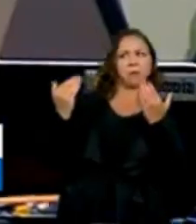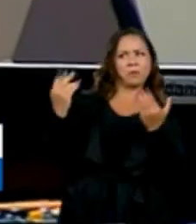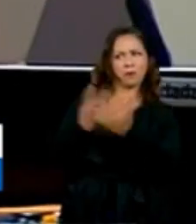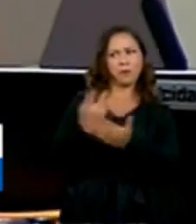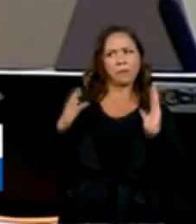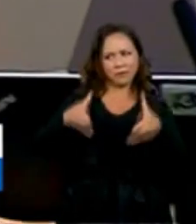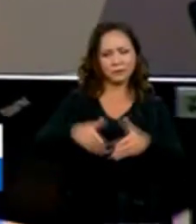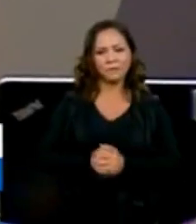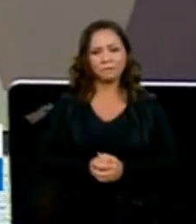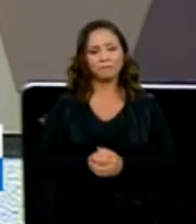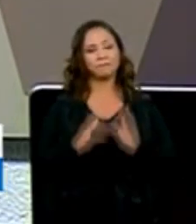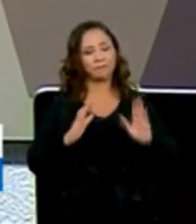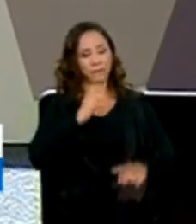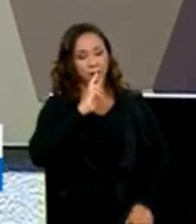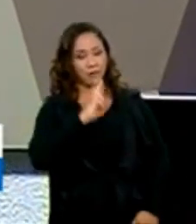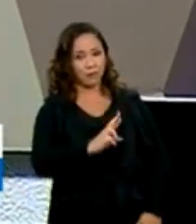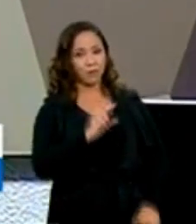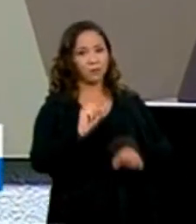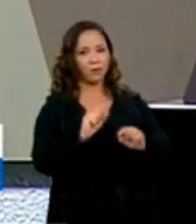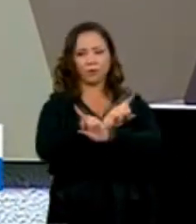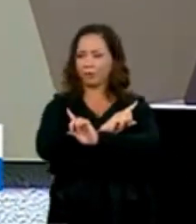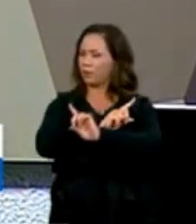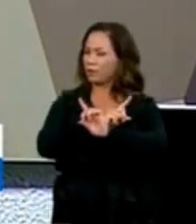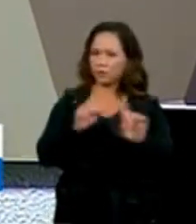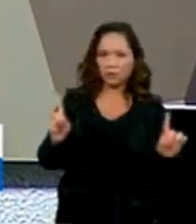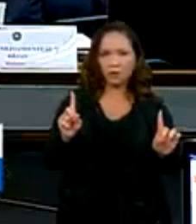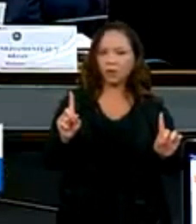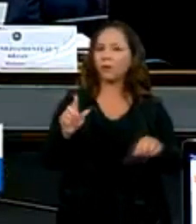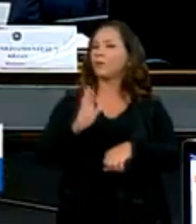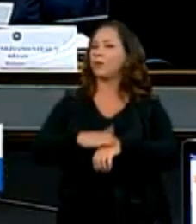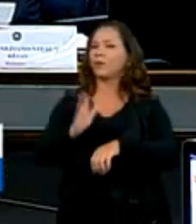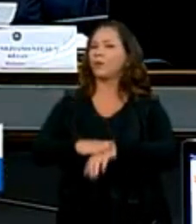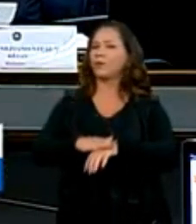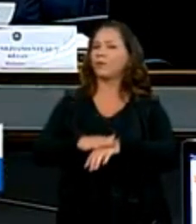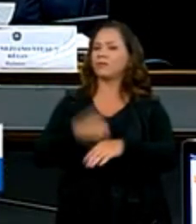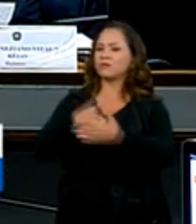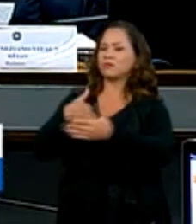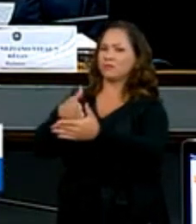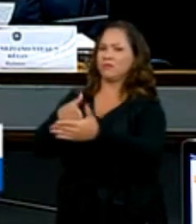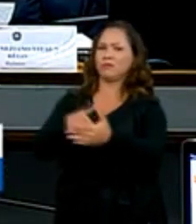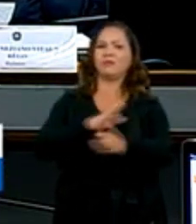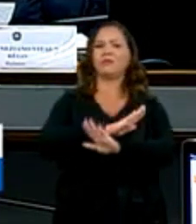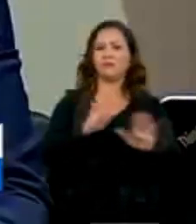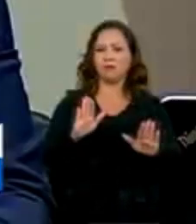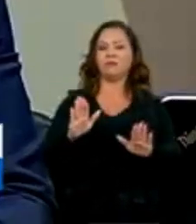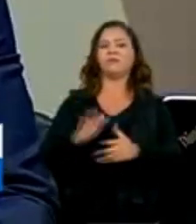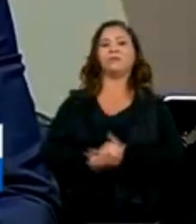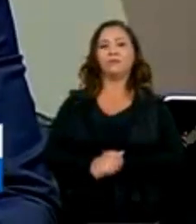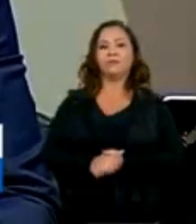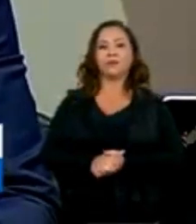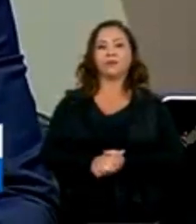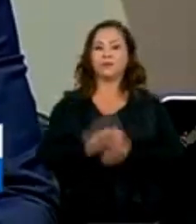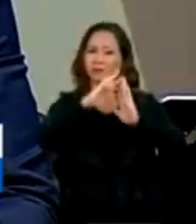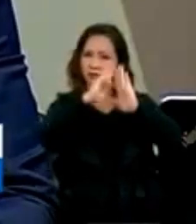aborto, drogas e direitos indígenas. No entanto, ele evitou prolongar os comentários sobre os temas. Ele sempre alegou que